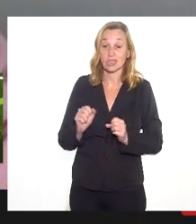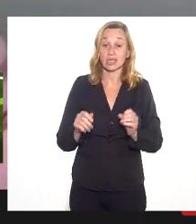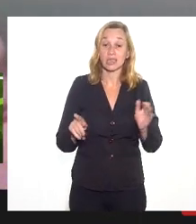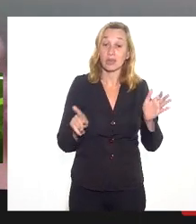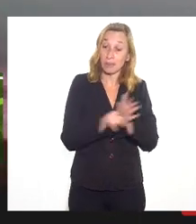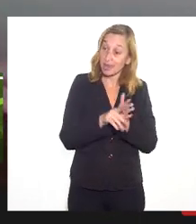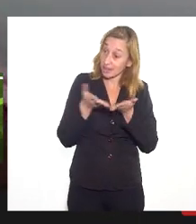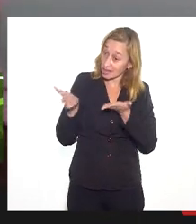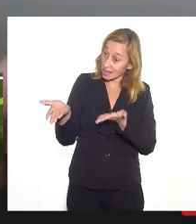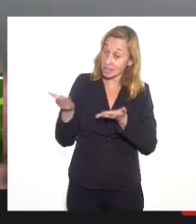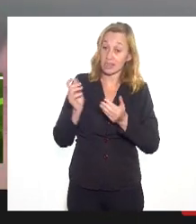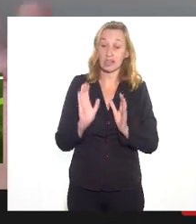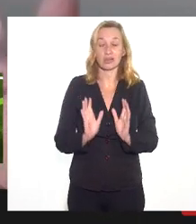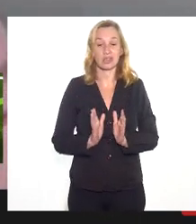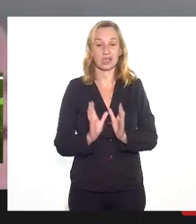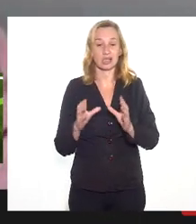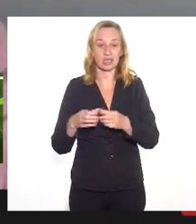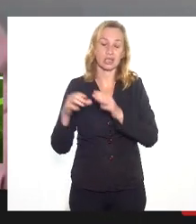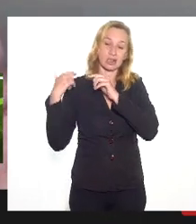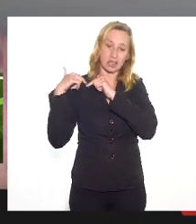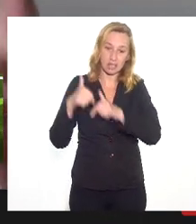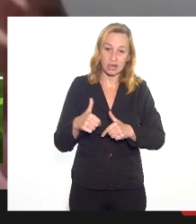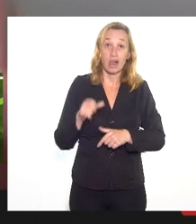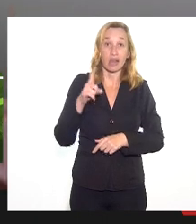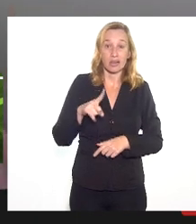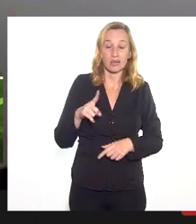dessas culturas. Isso é muito importante ter professores,